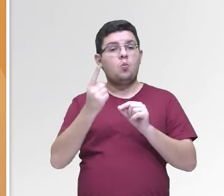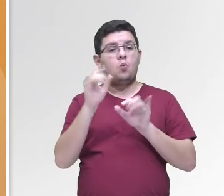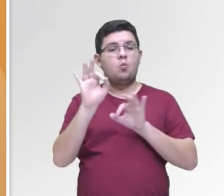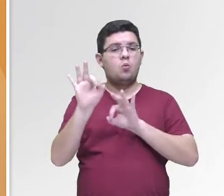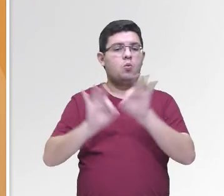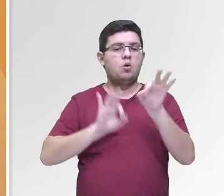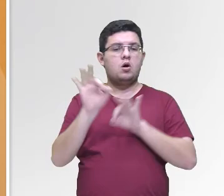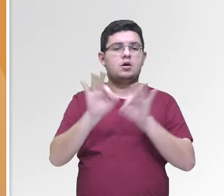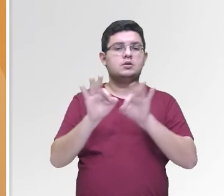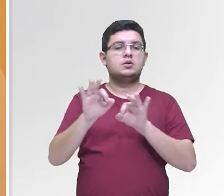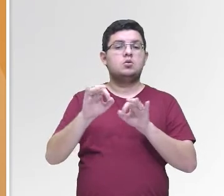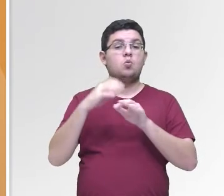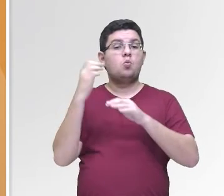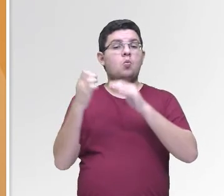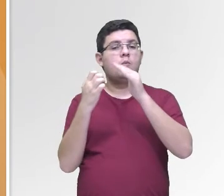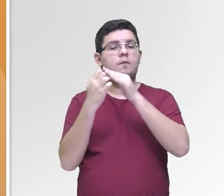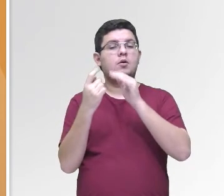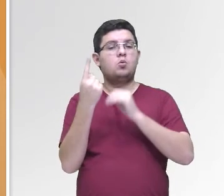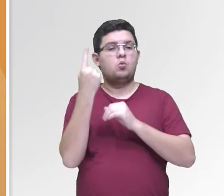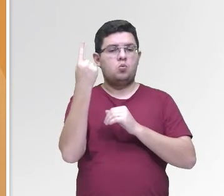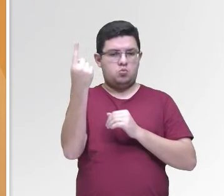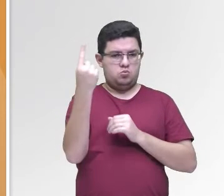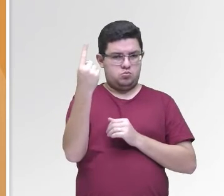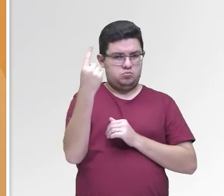que uma empresa